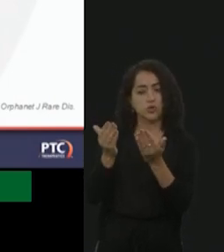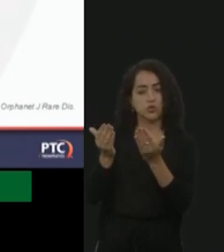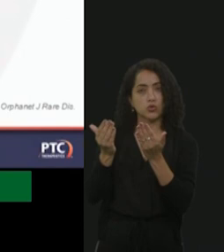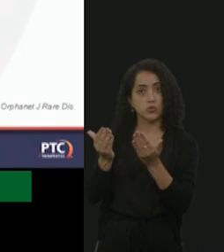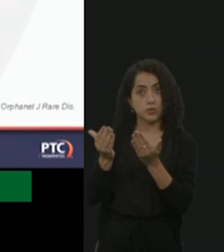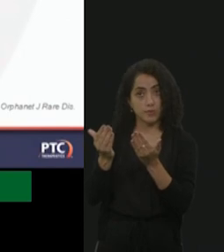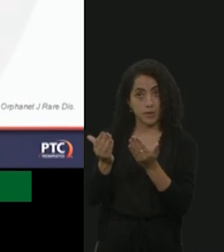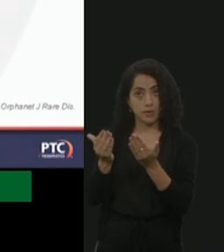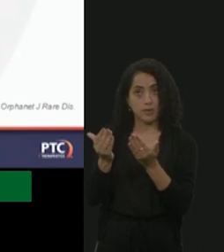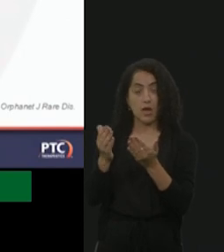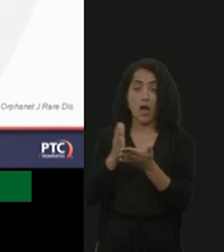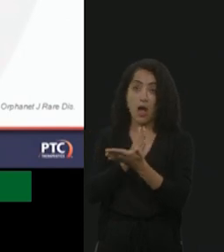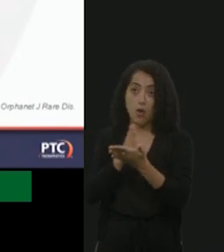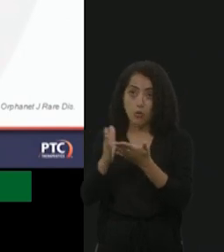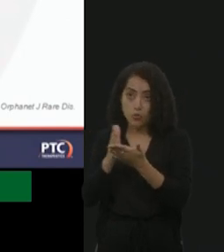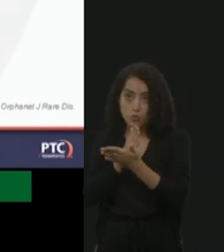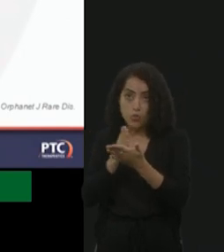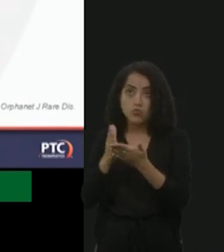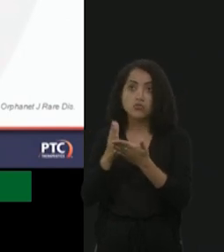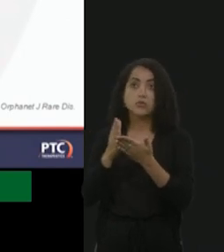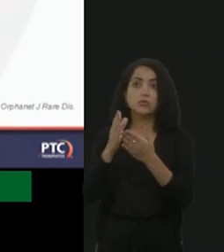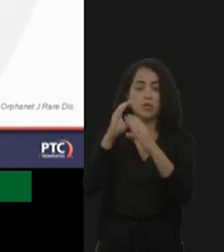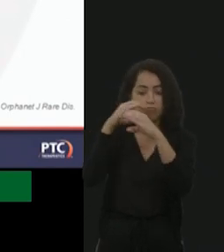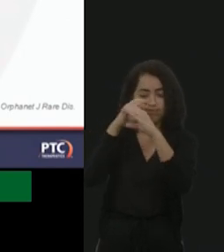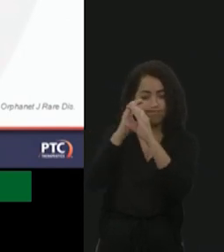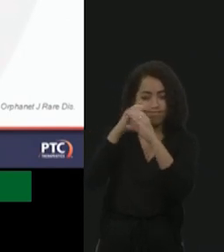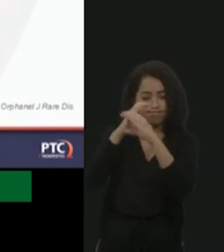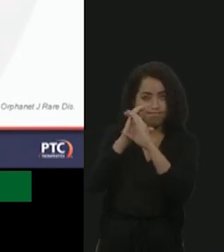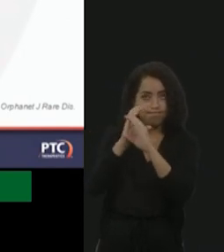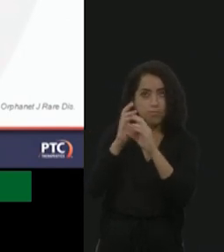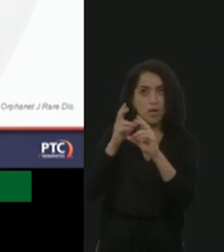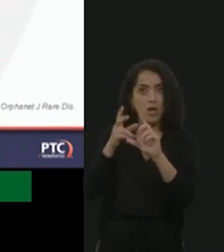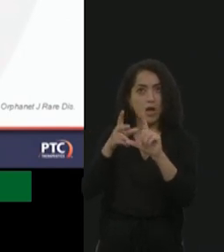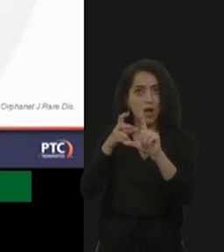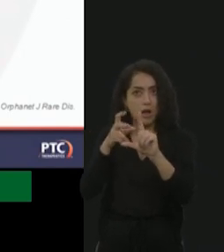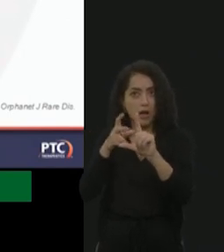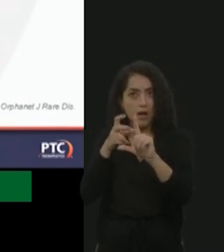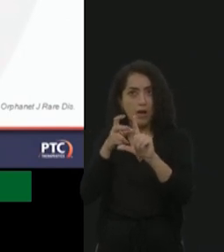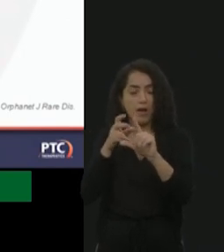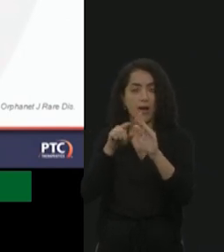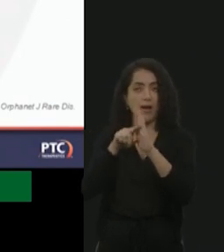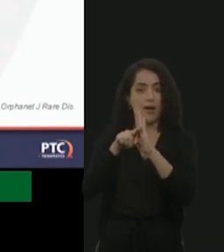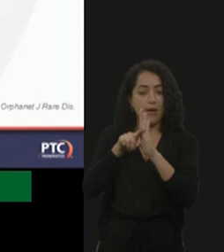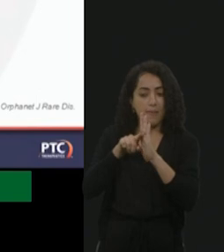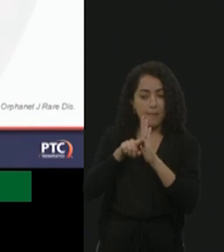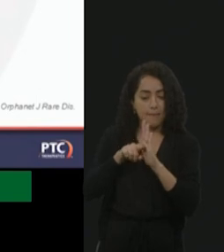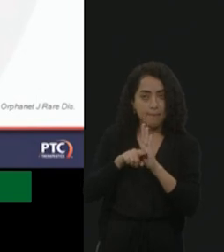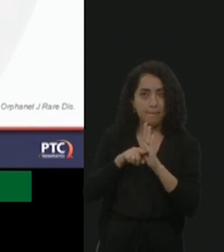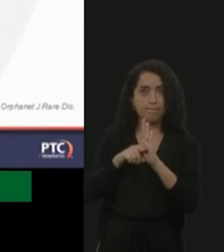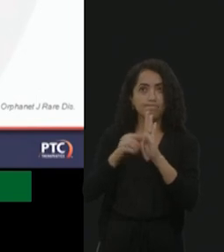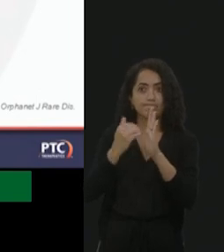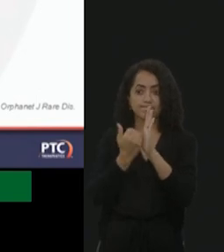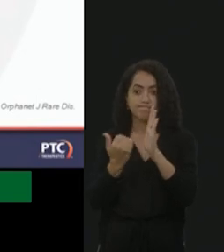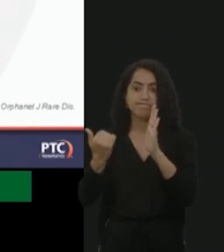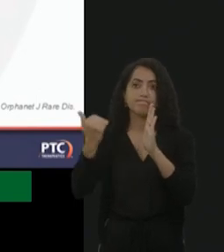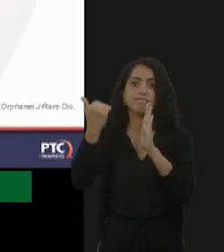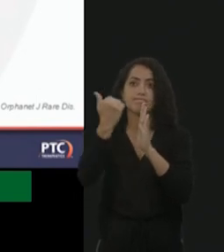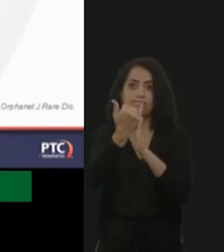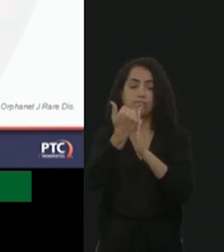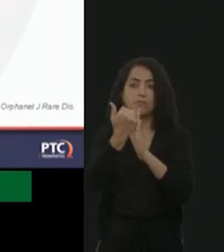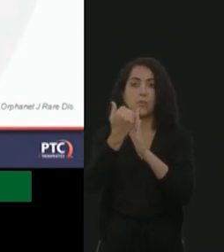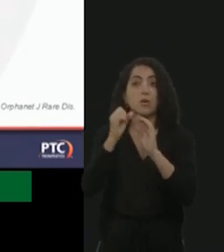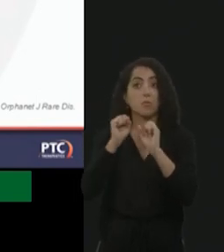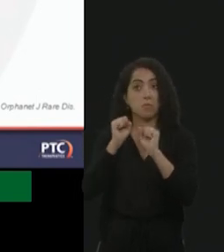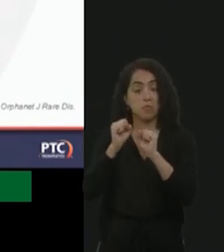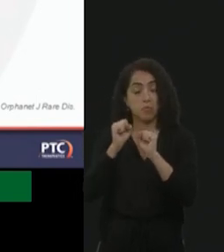E alguns laboratórios analisam esse ácido aqui de rotina, que está elevado também, então pode dar uma pista, né? Mas nem sempre